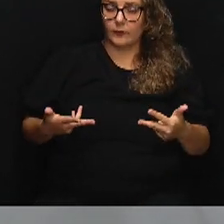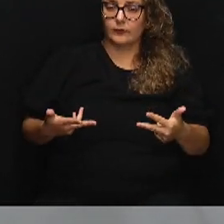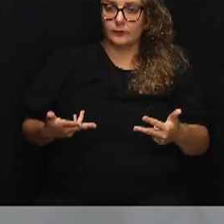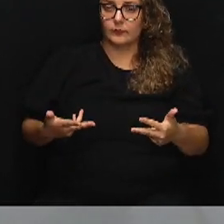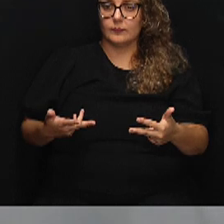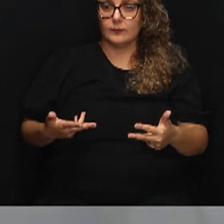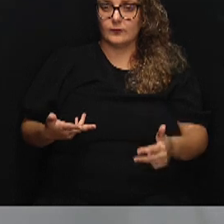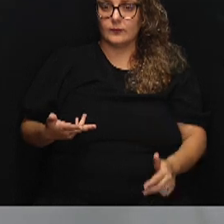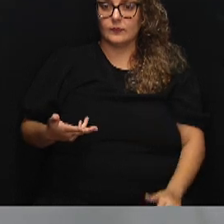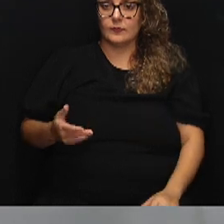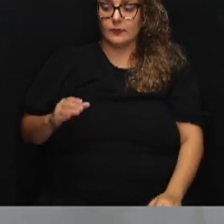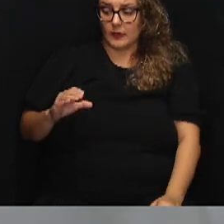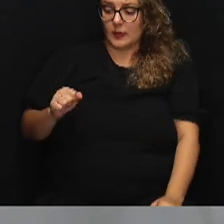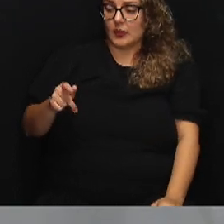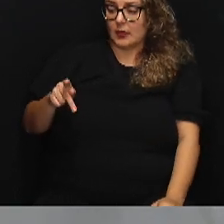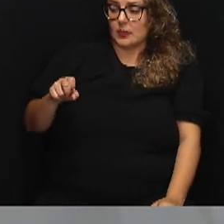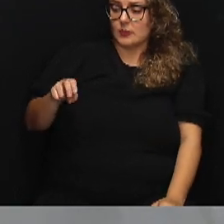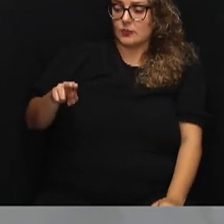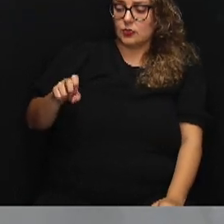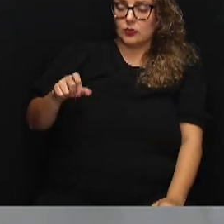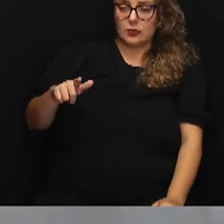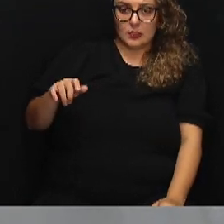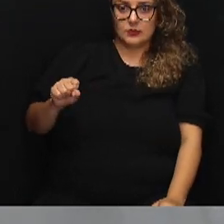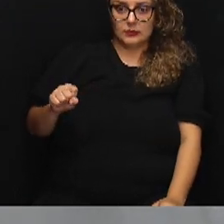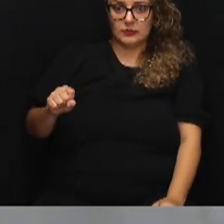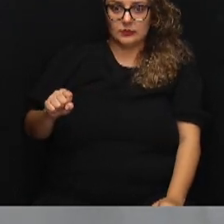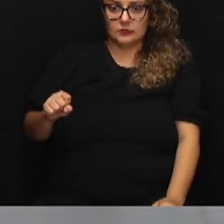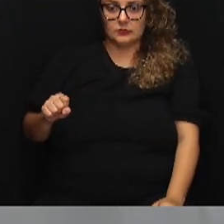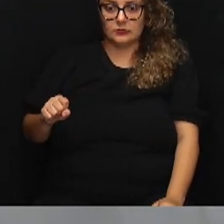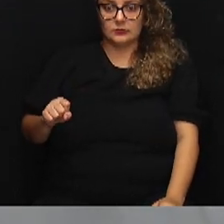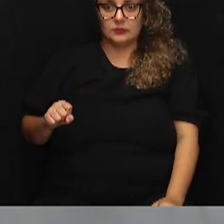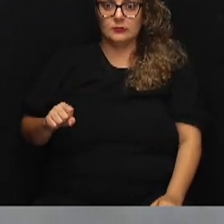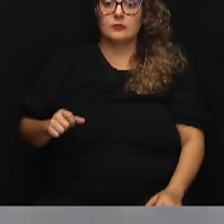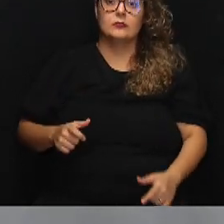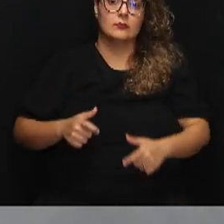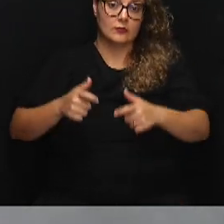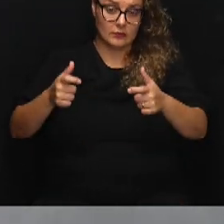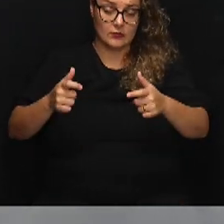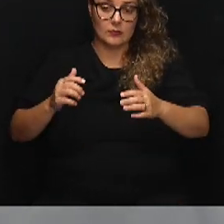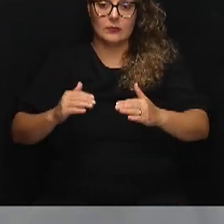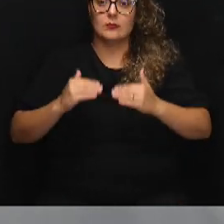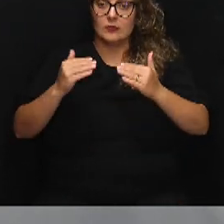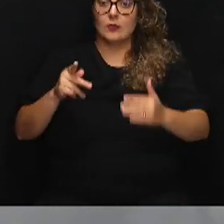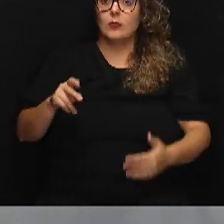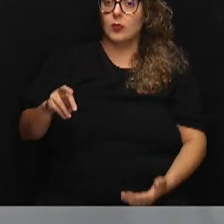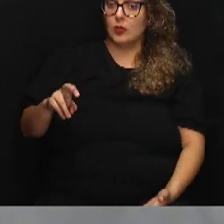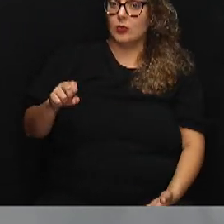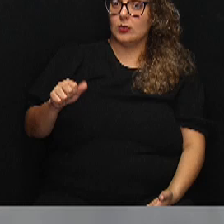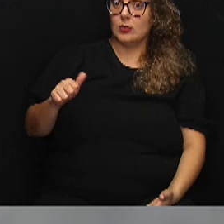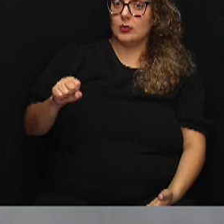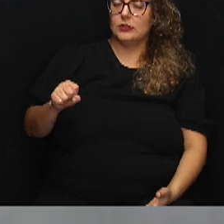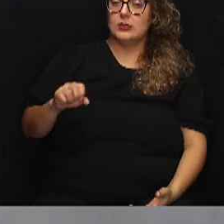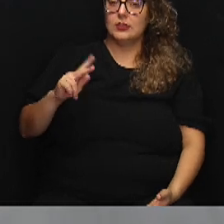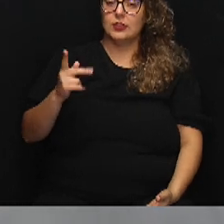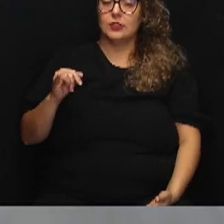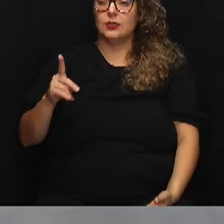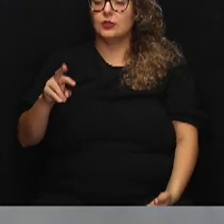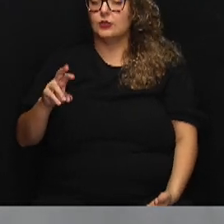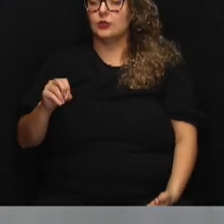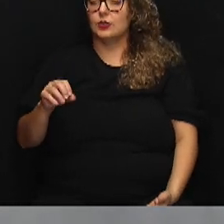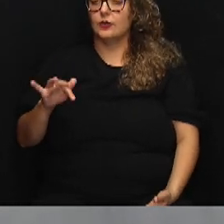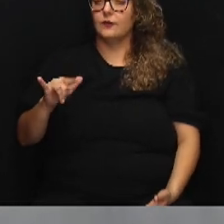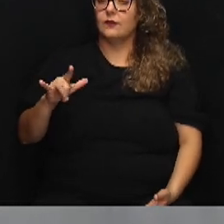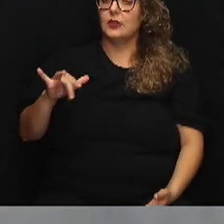materiais, em cápsulas, volume bastante grande, altamente porosas e hidrofílicas. Isso,